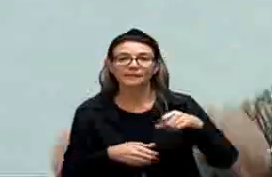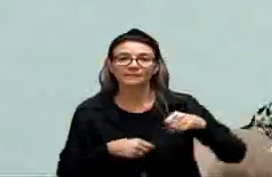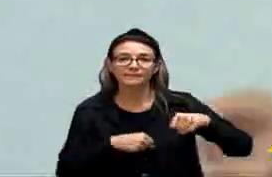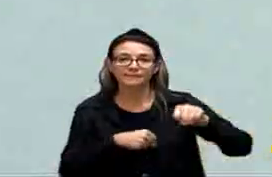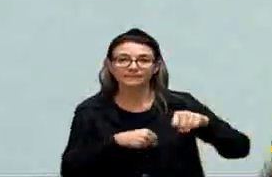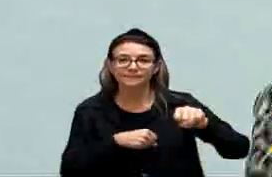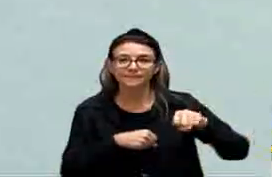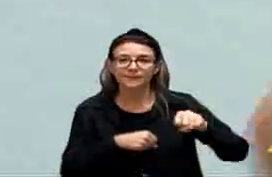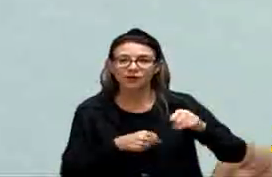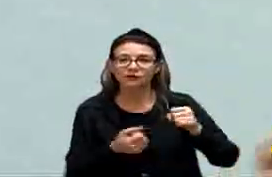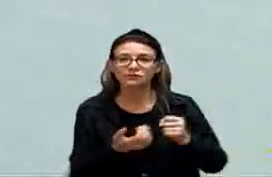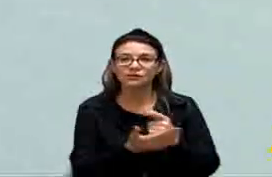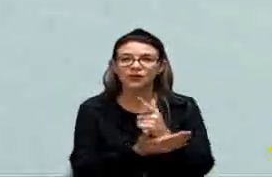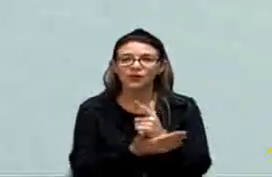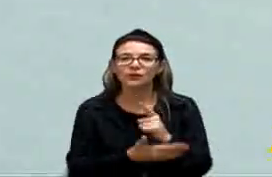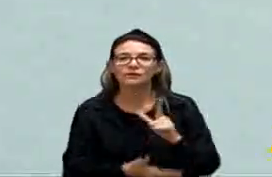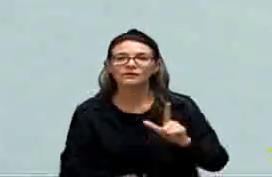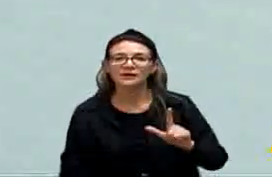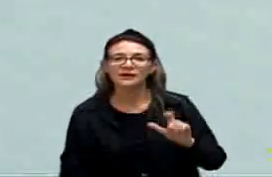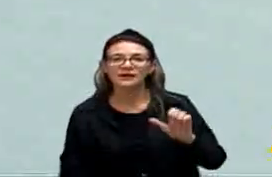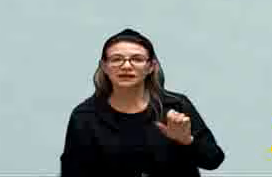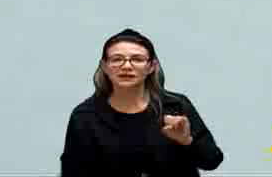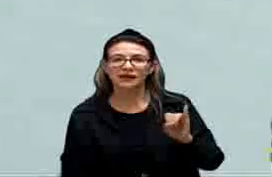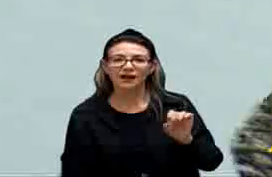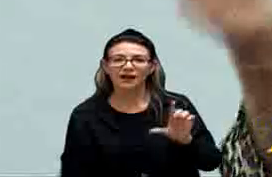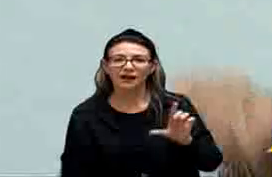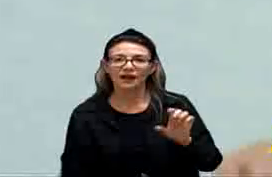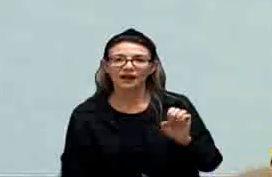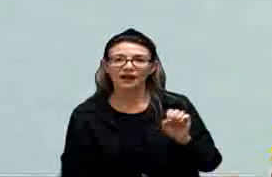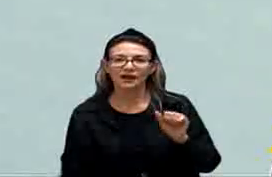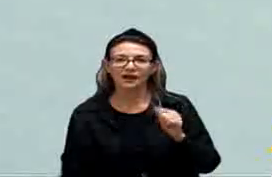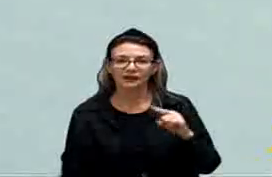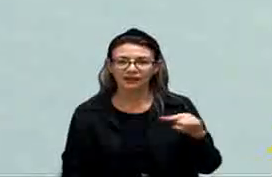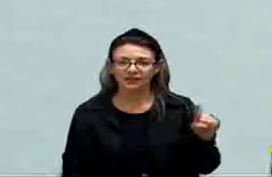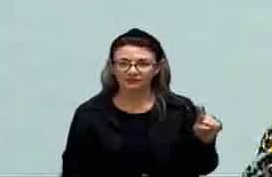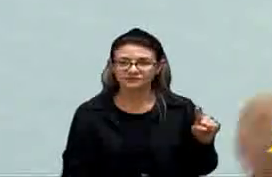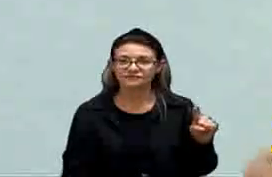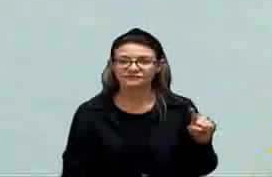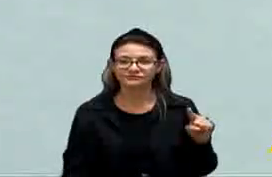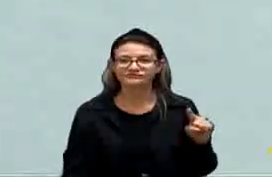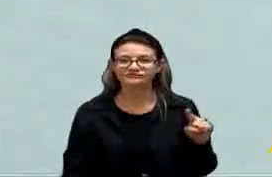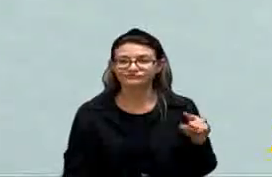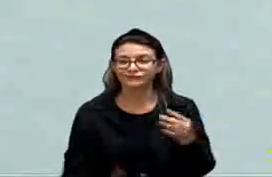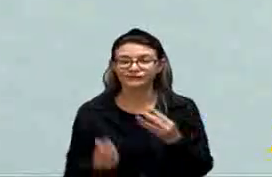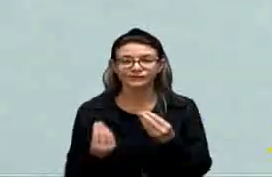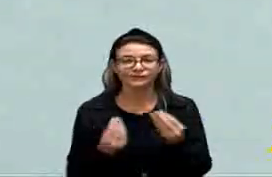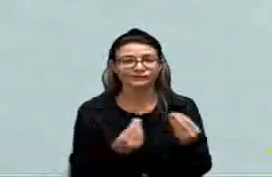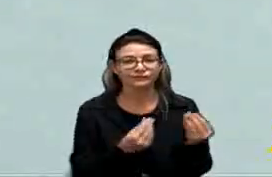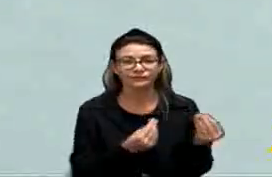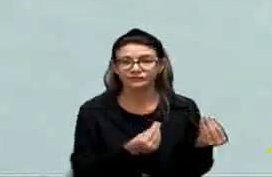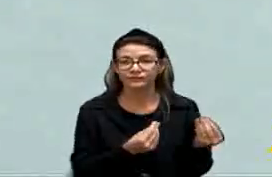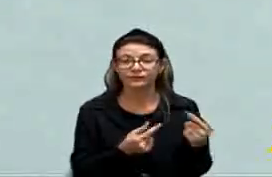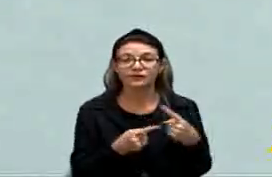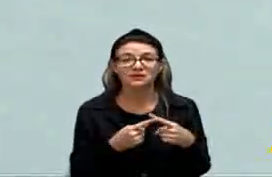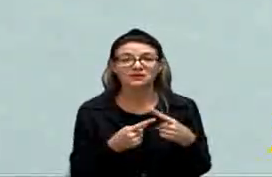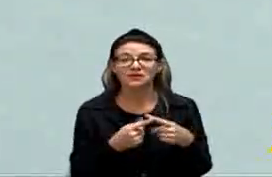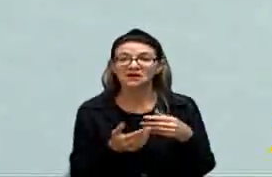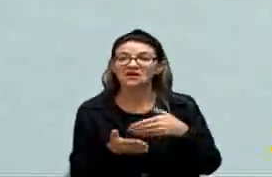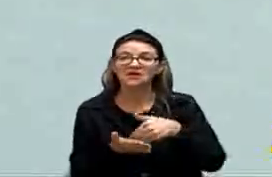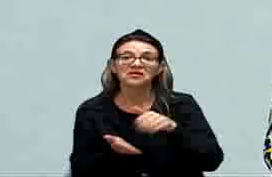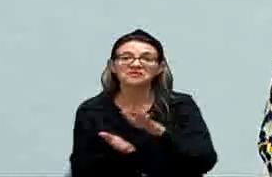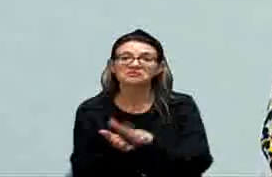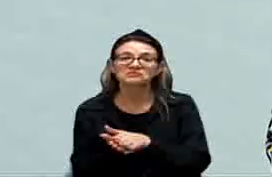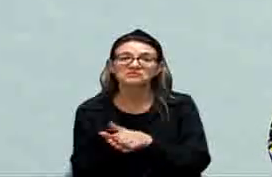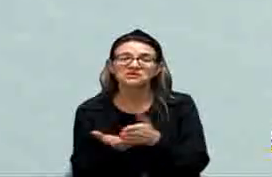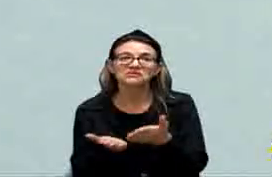quiser se for apreendido aar levar uma multa não tem para quem mandar multa porque a moto não existe ela tem que ser comprada num